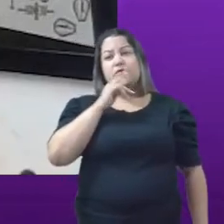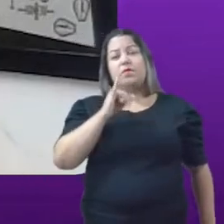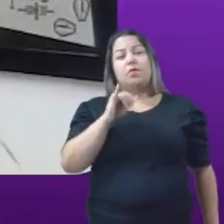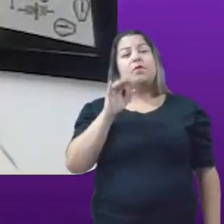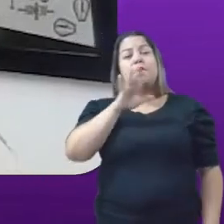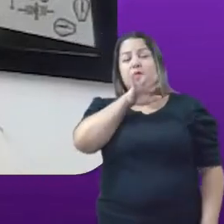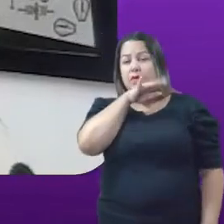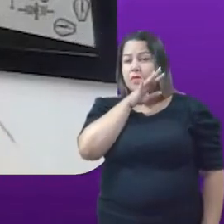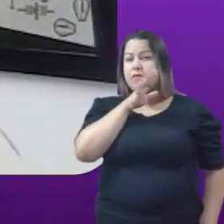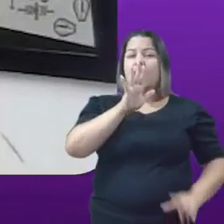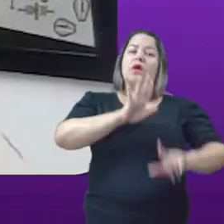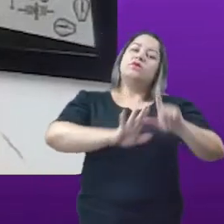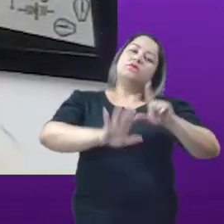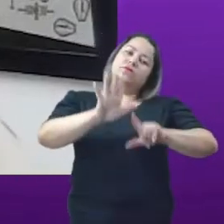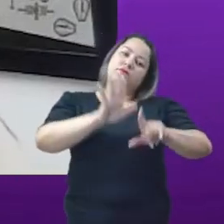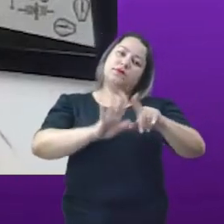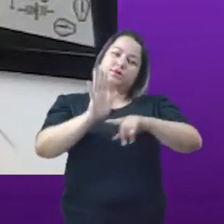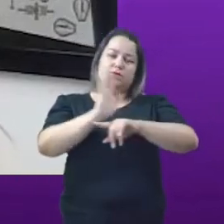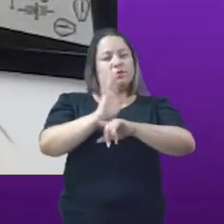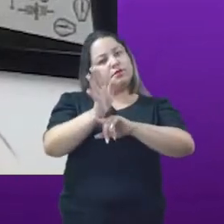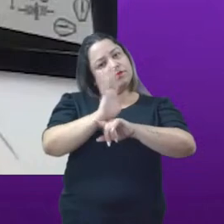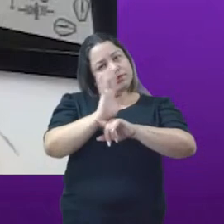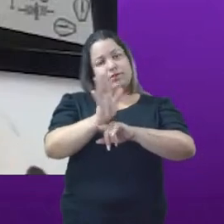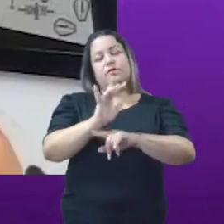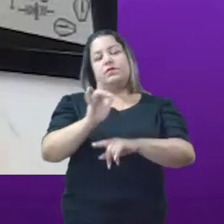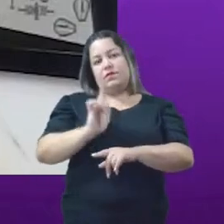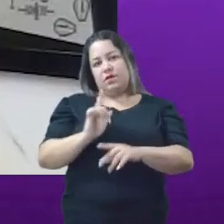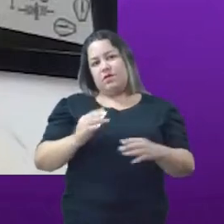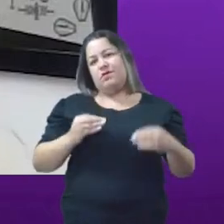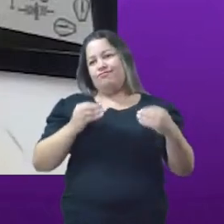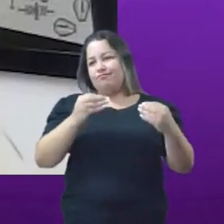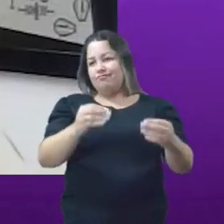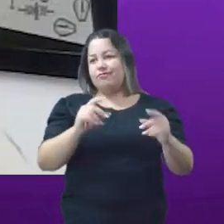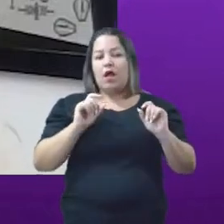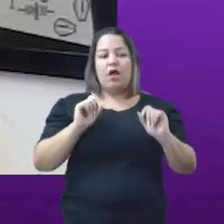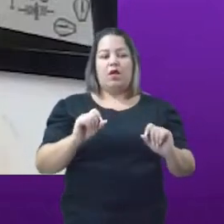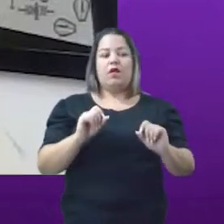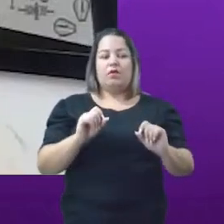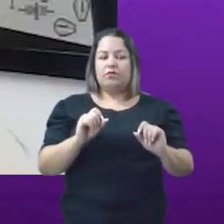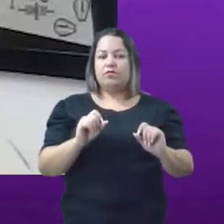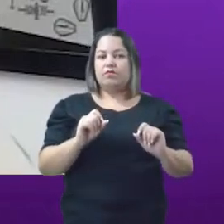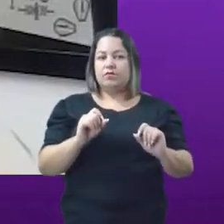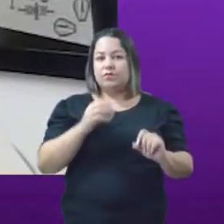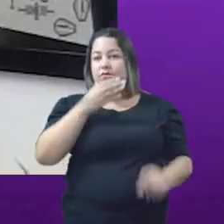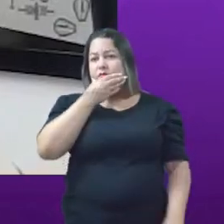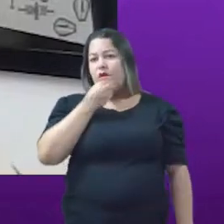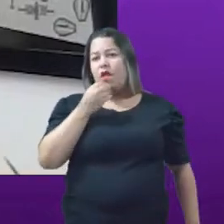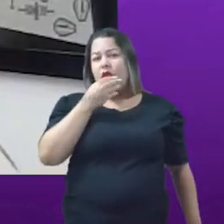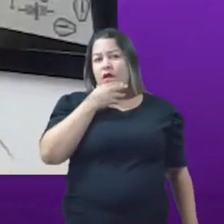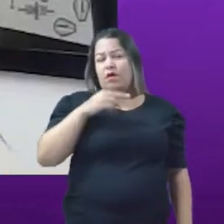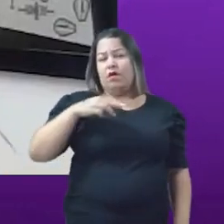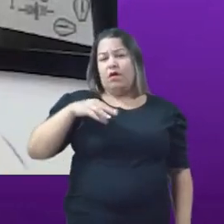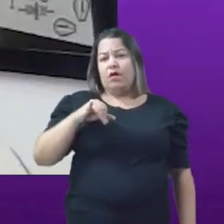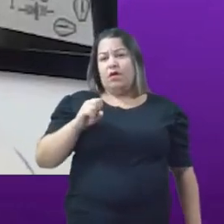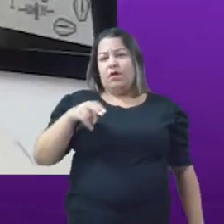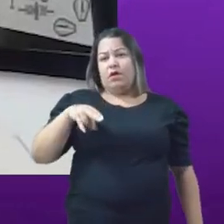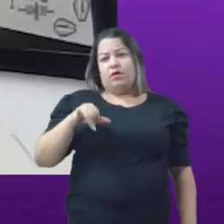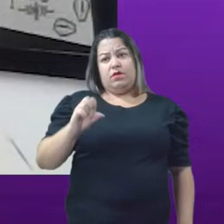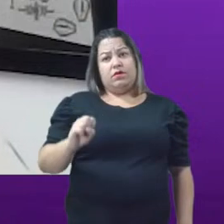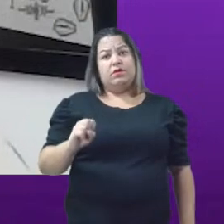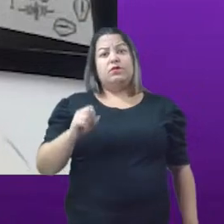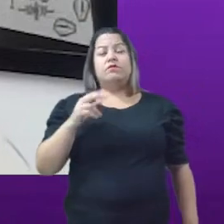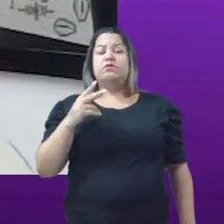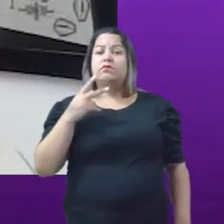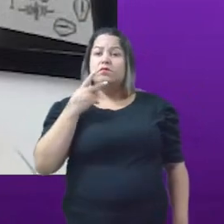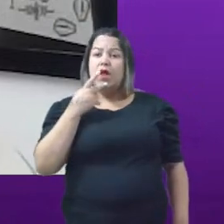né? Plataformas de vídeos têm entregado para esses meninos conteúdos misóginos e que incitam